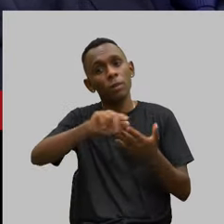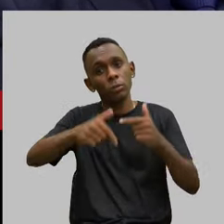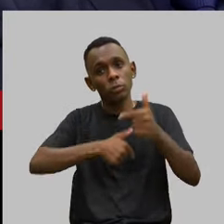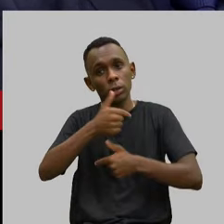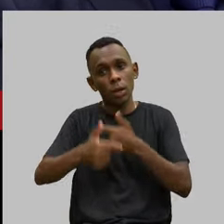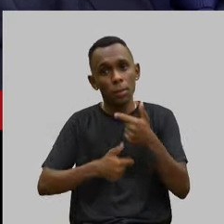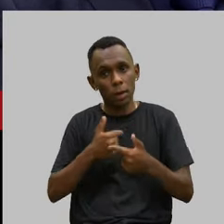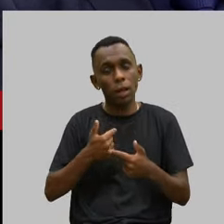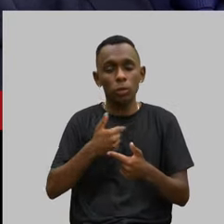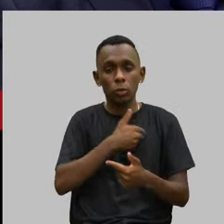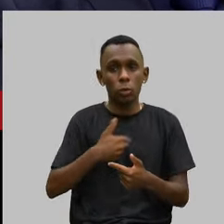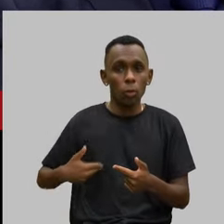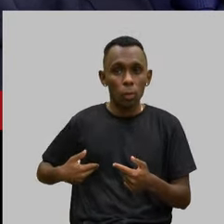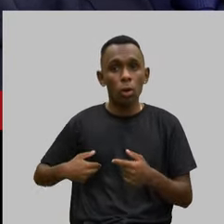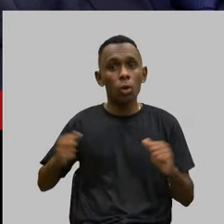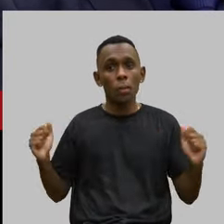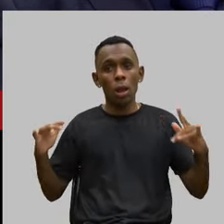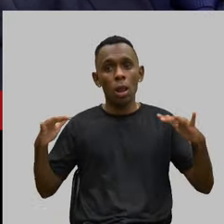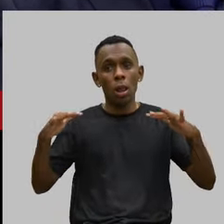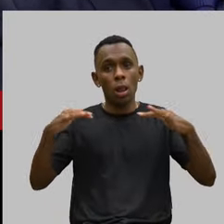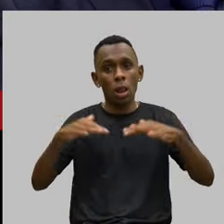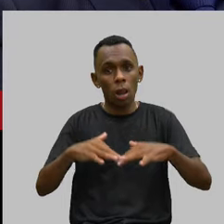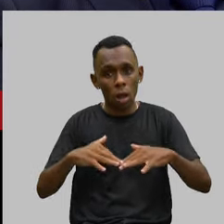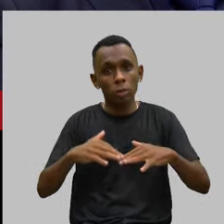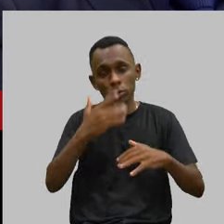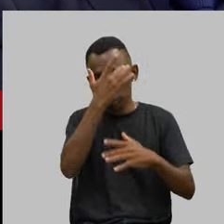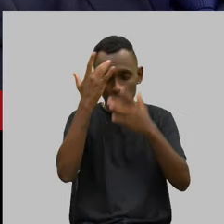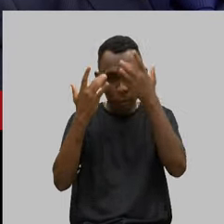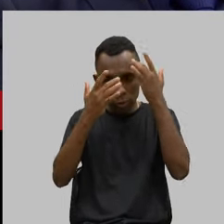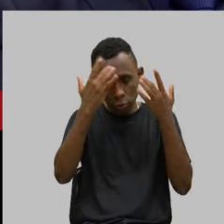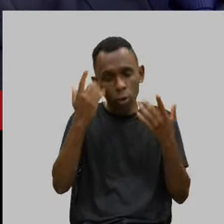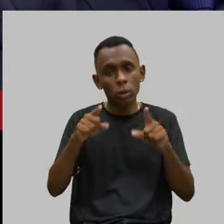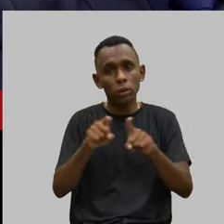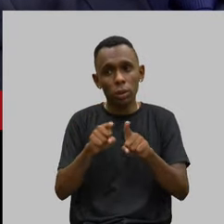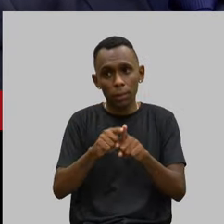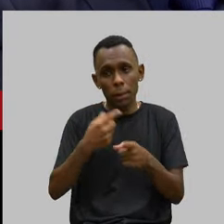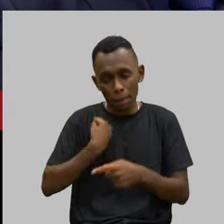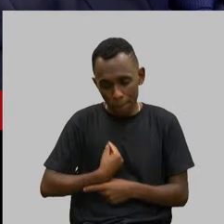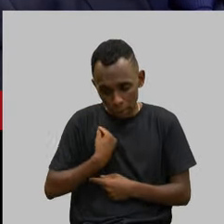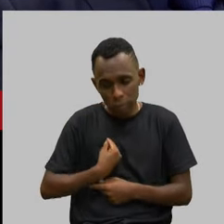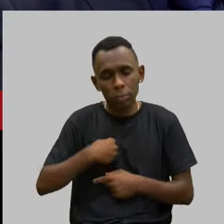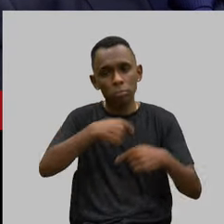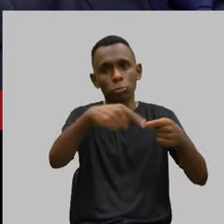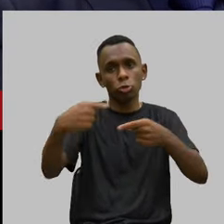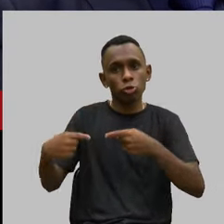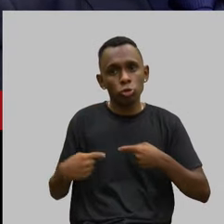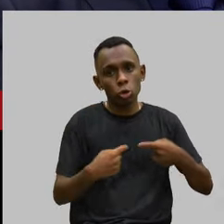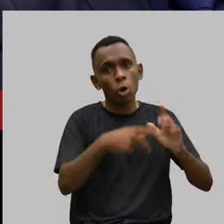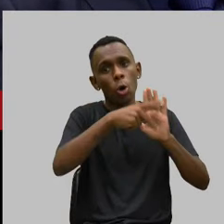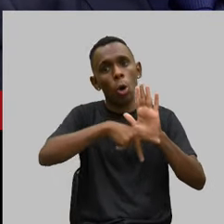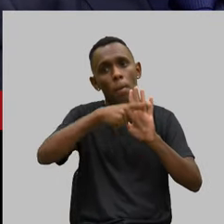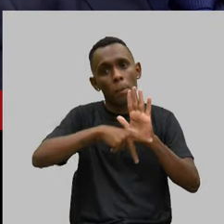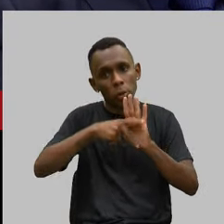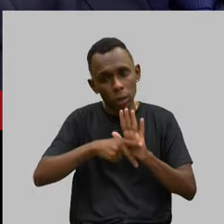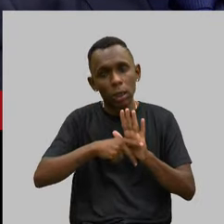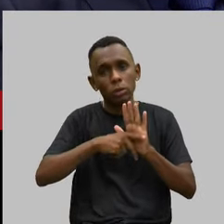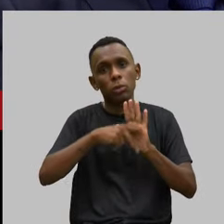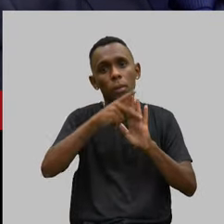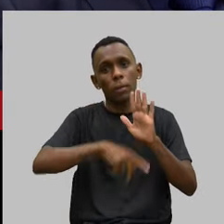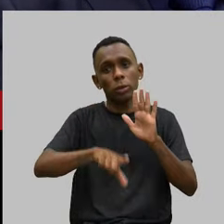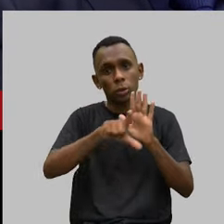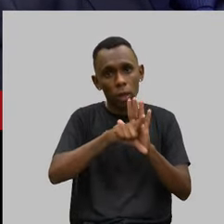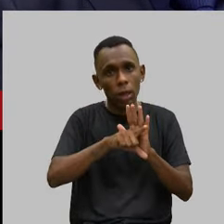a população tem comparecido eh às audiências públicas e tem sido debatidos os projetos de lei eh